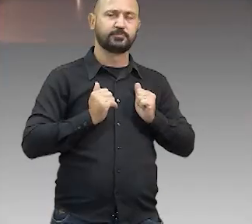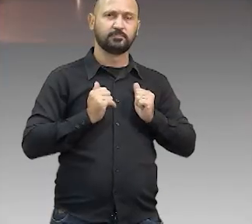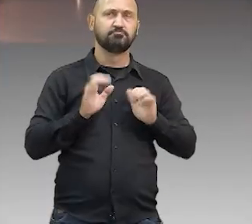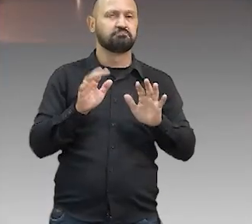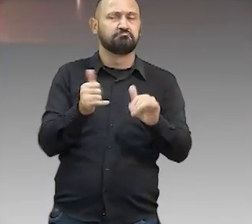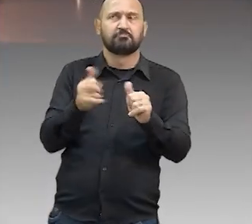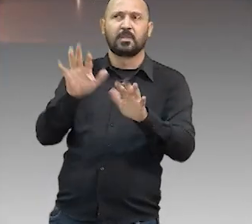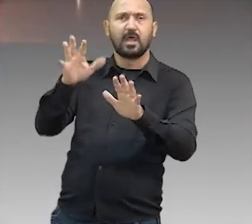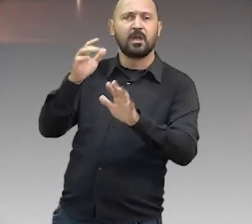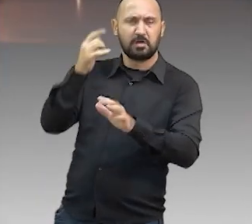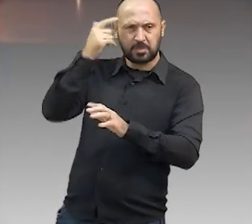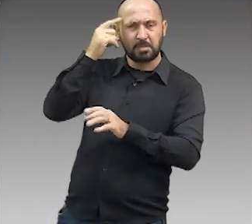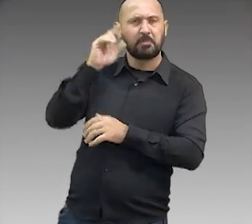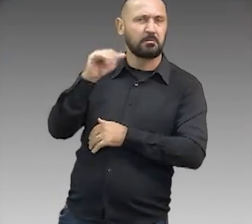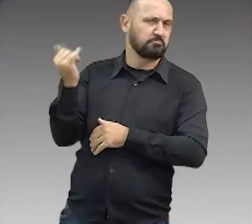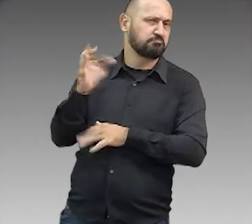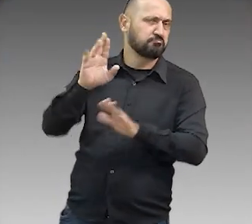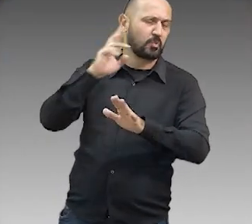é